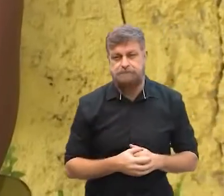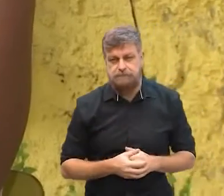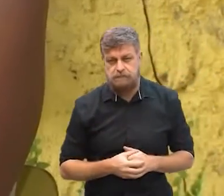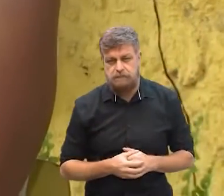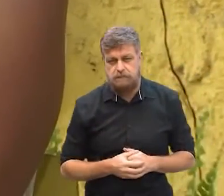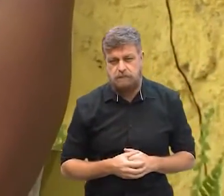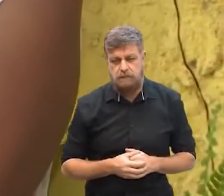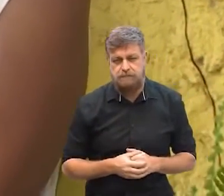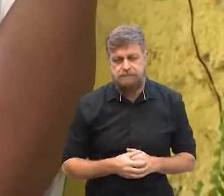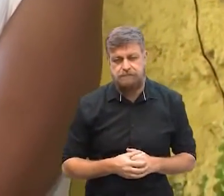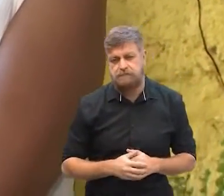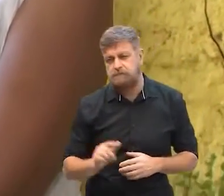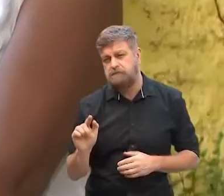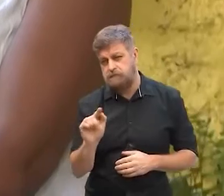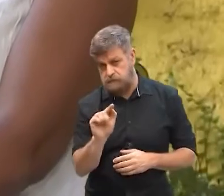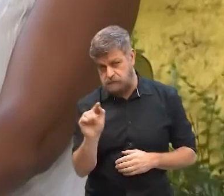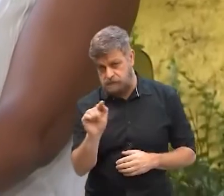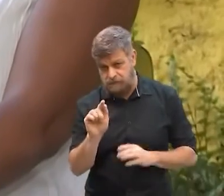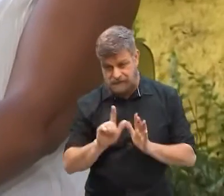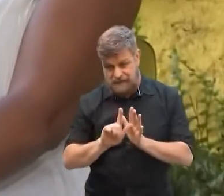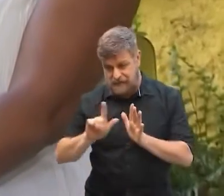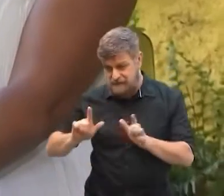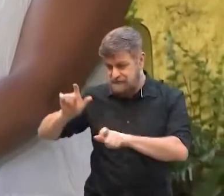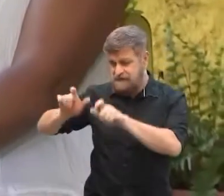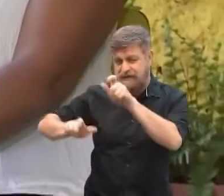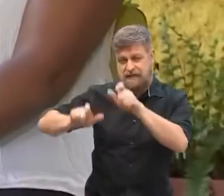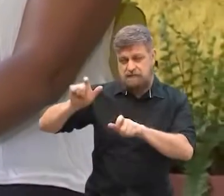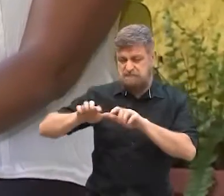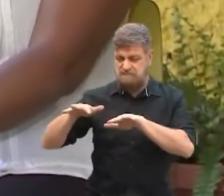gente. Que antes